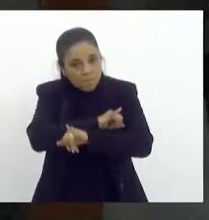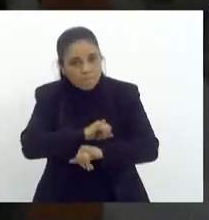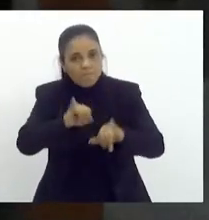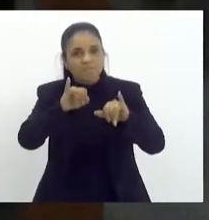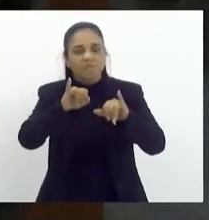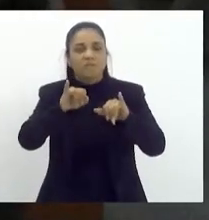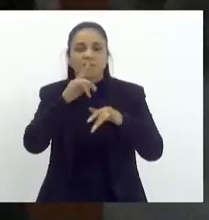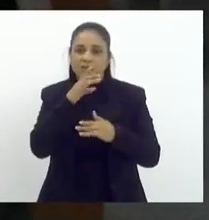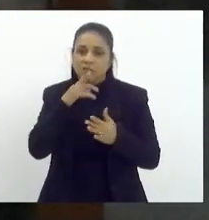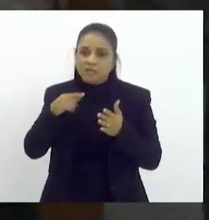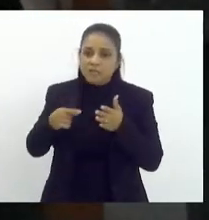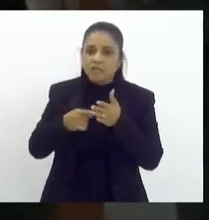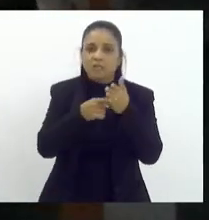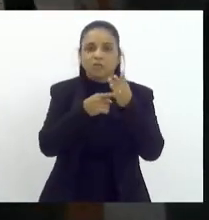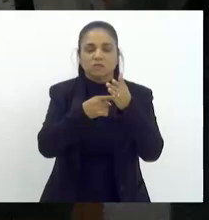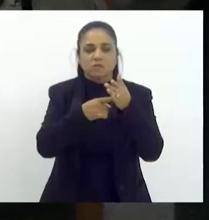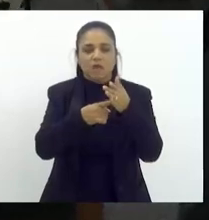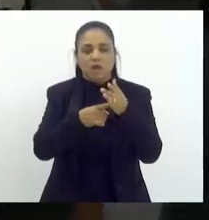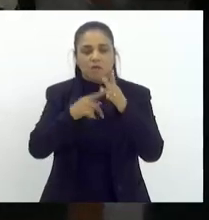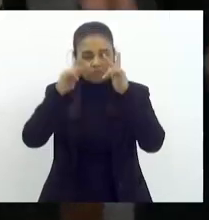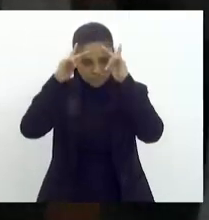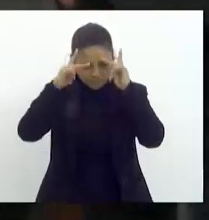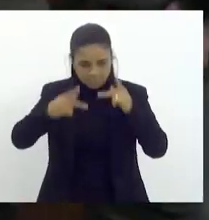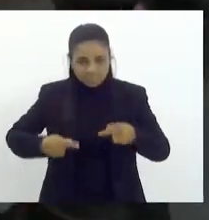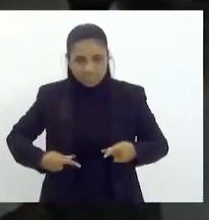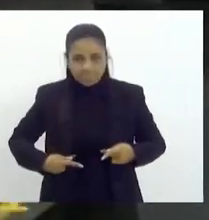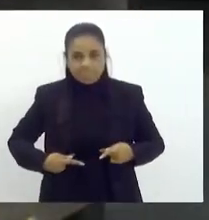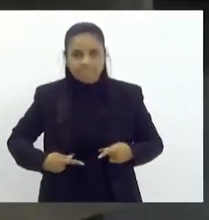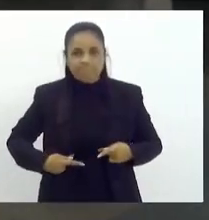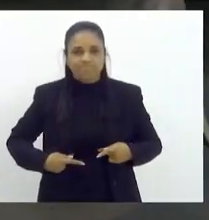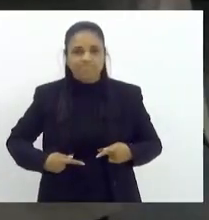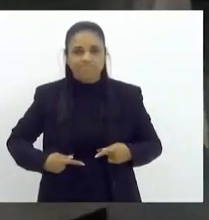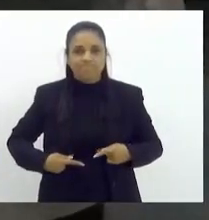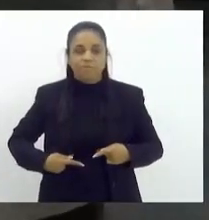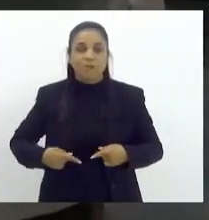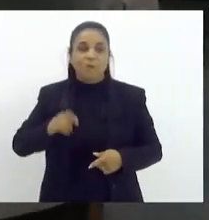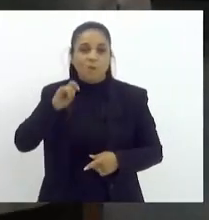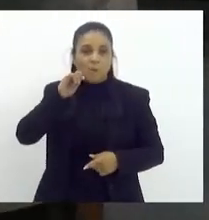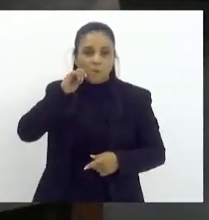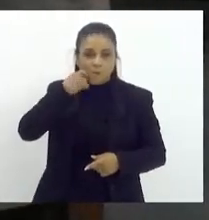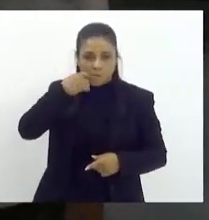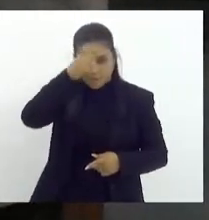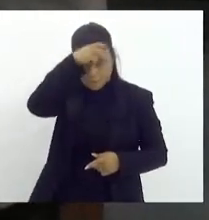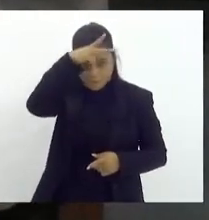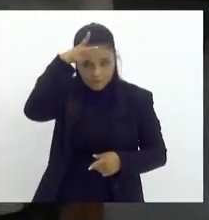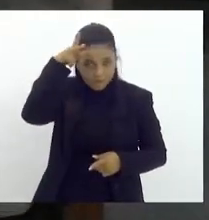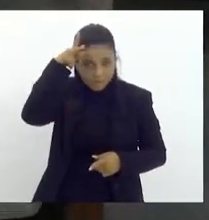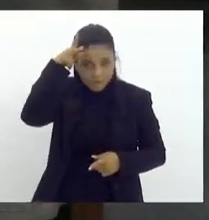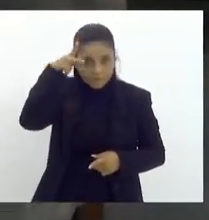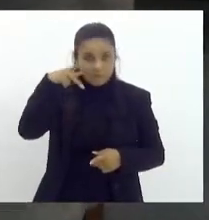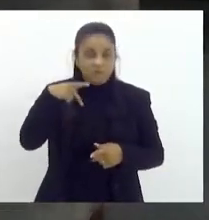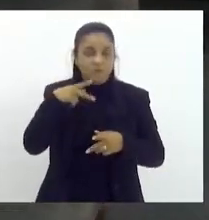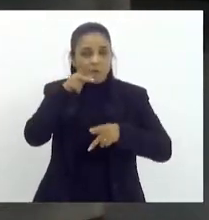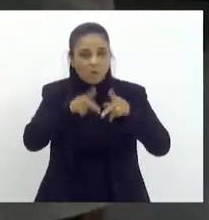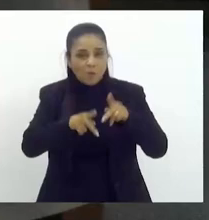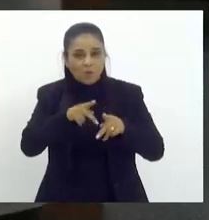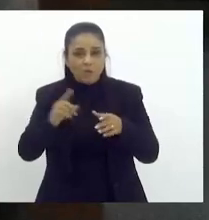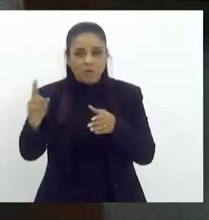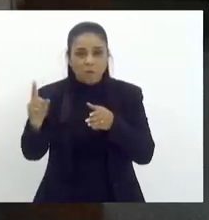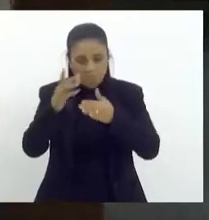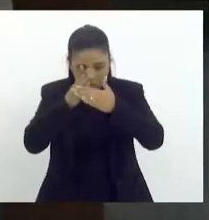a violação de direitos humanos que vem fazendo o prefeito Eduardo Paes com a população migrante